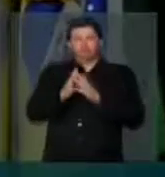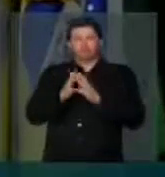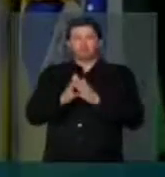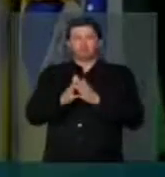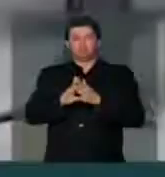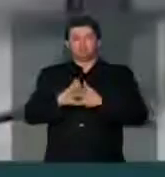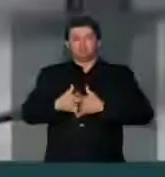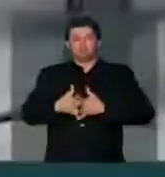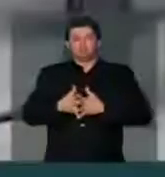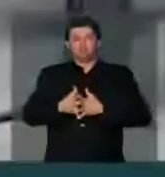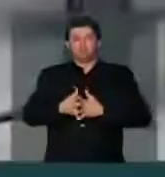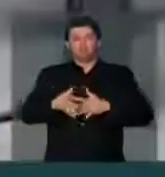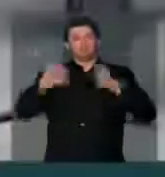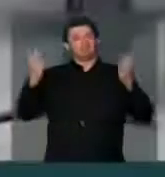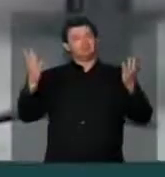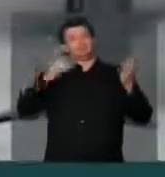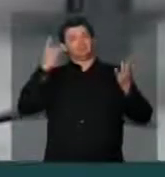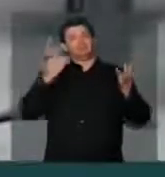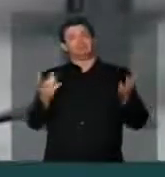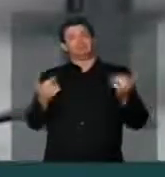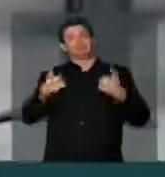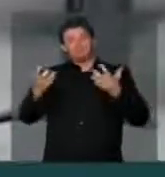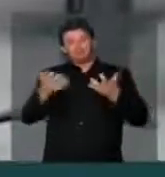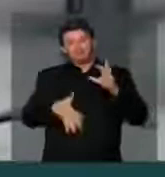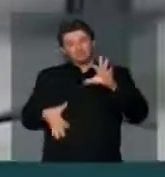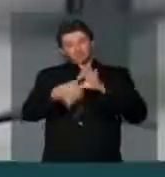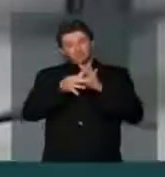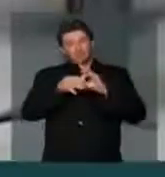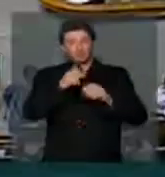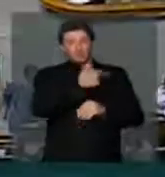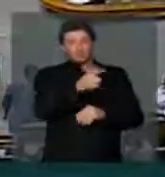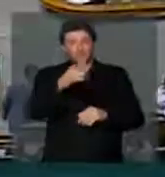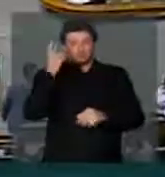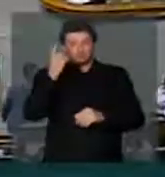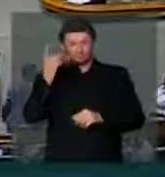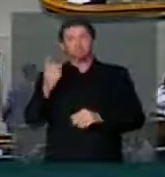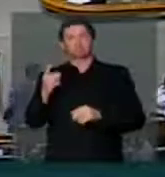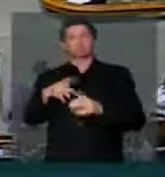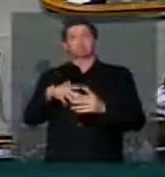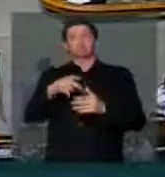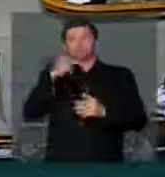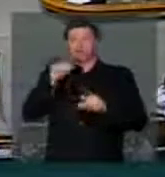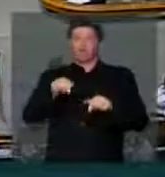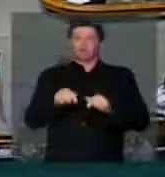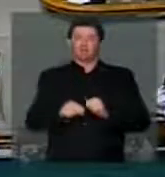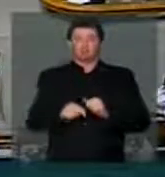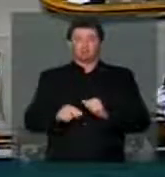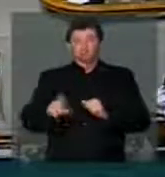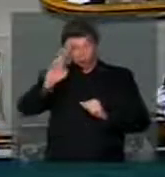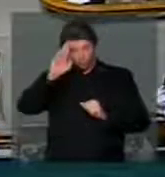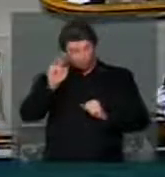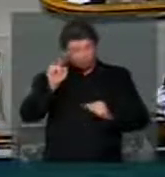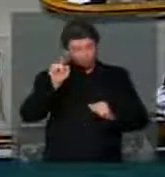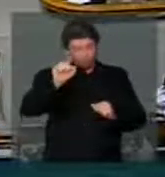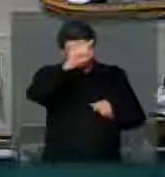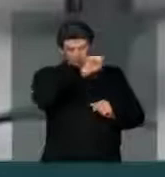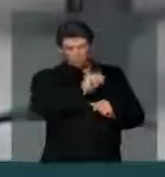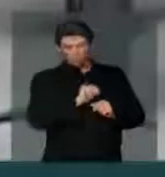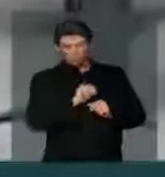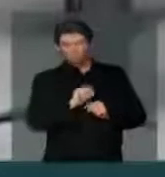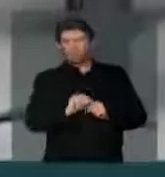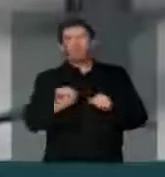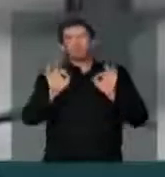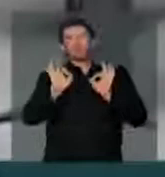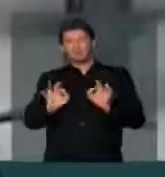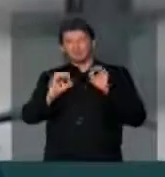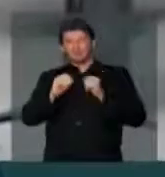Galberto. Deputado, eu gostaria de me unir aos demais colegas para fazer esse registro. Vossa Excelência,